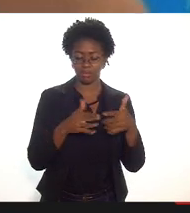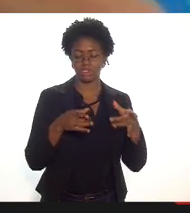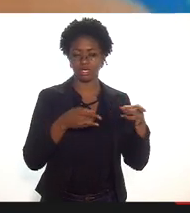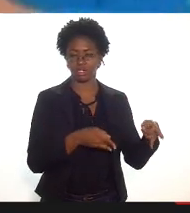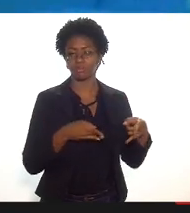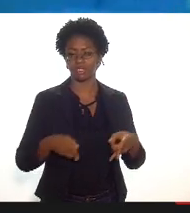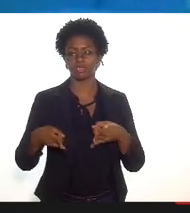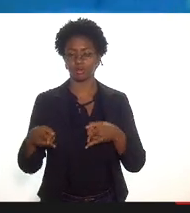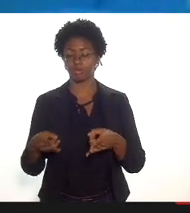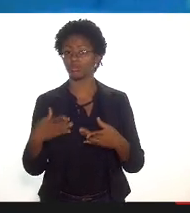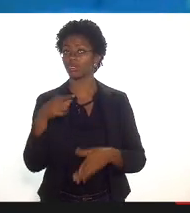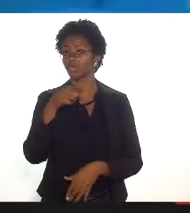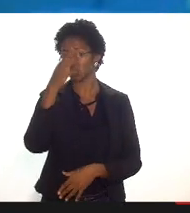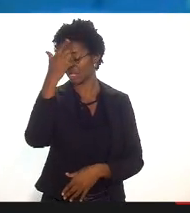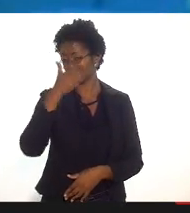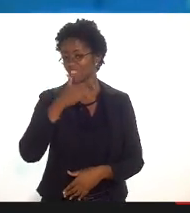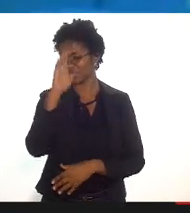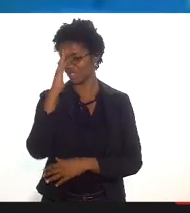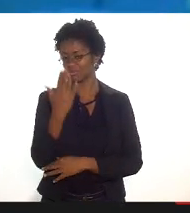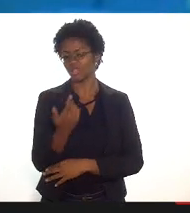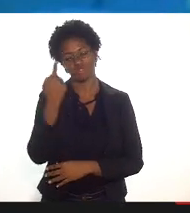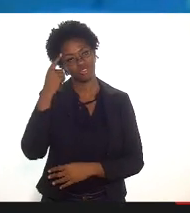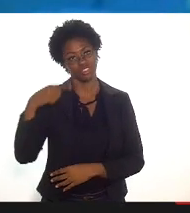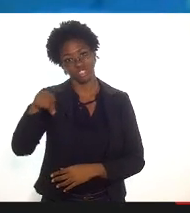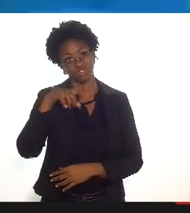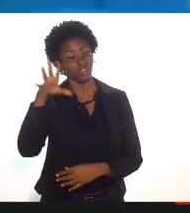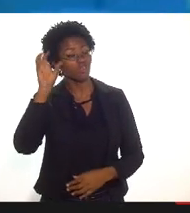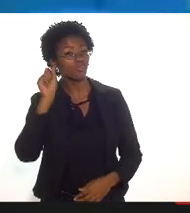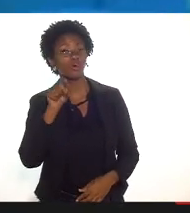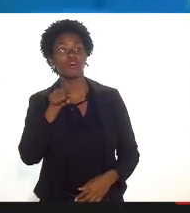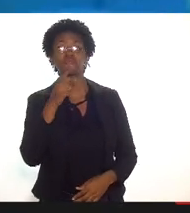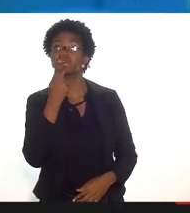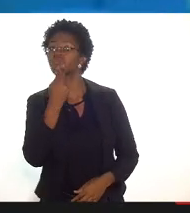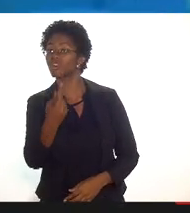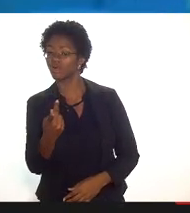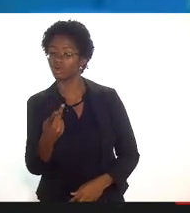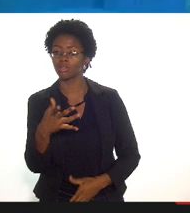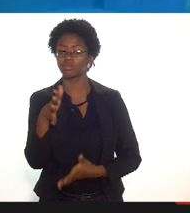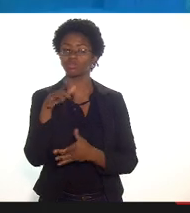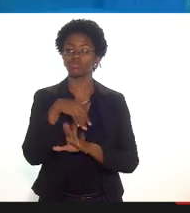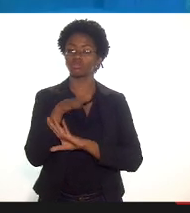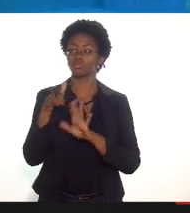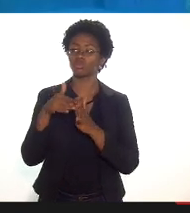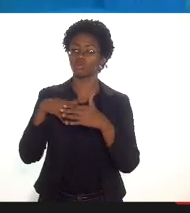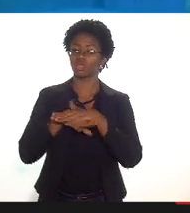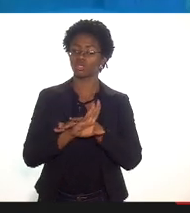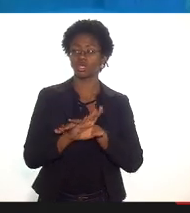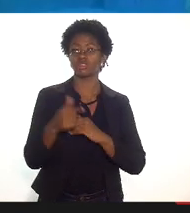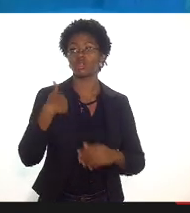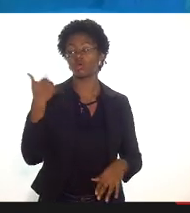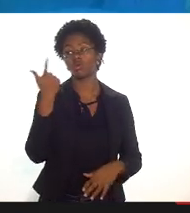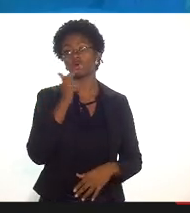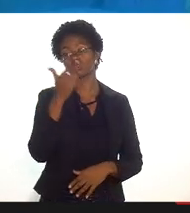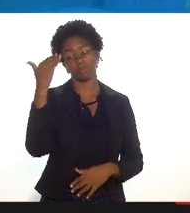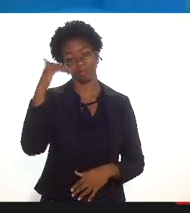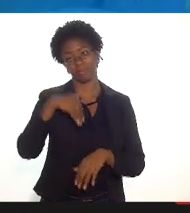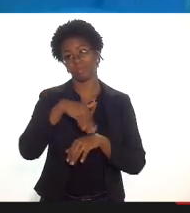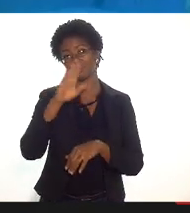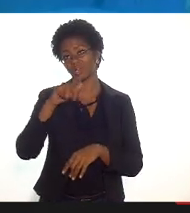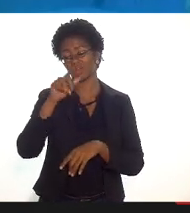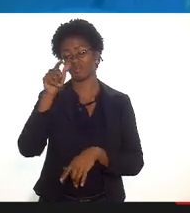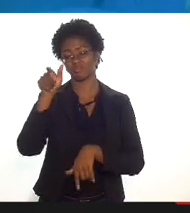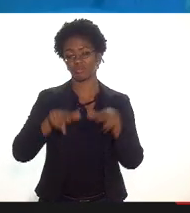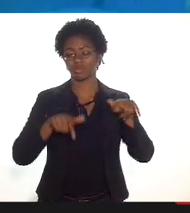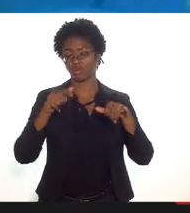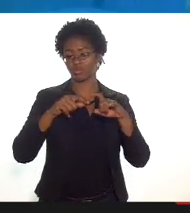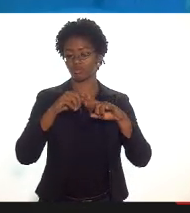e ainda na cara de pau, não sei se todo mundo ouviu isso que ele falou, mas tudo está gravado, podemos pegar, ele disse, para mim conseguir mais pessoal e para eu abrir mais leitos,